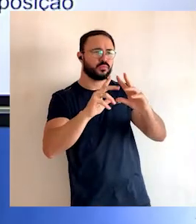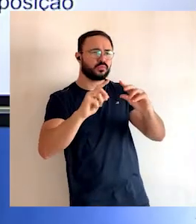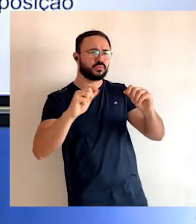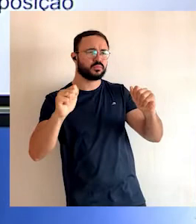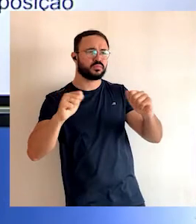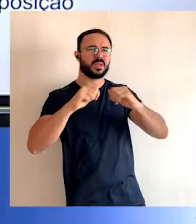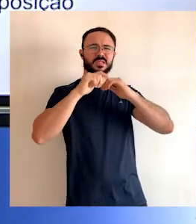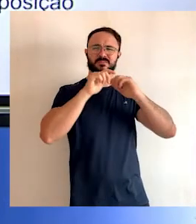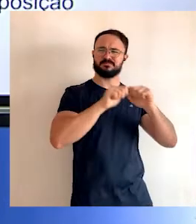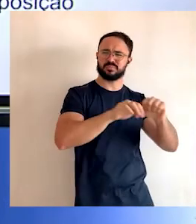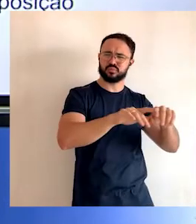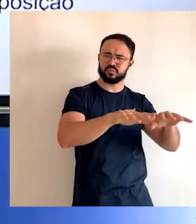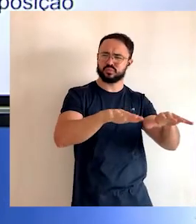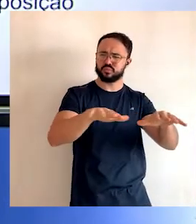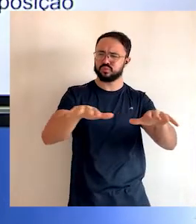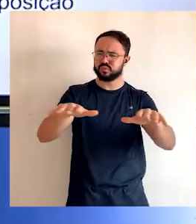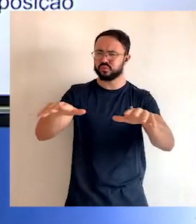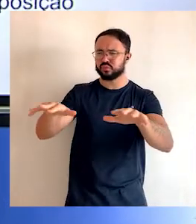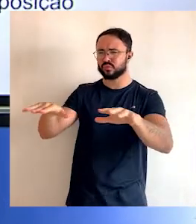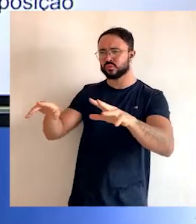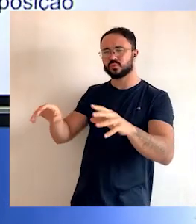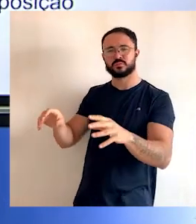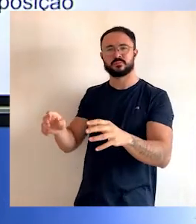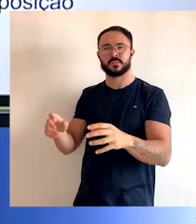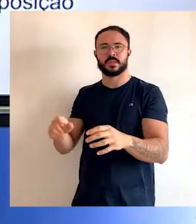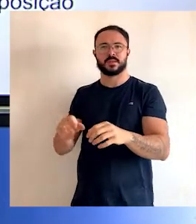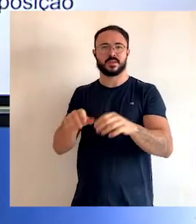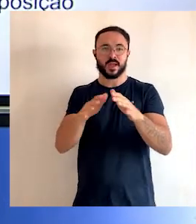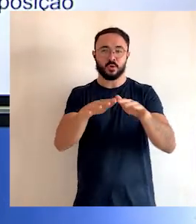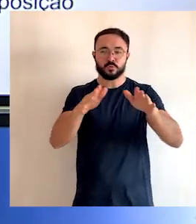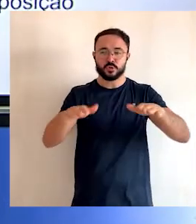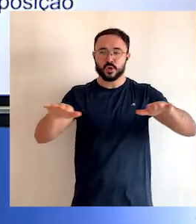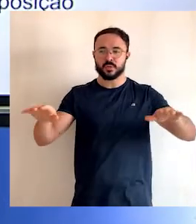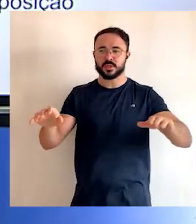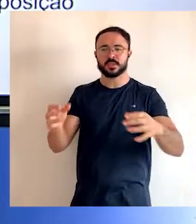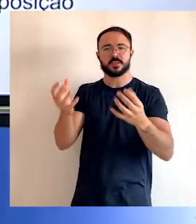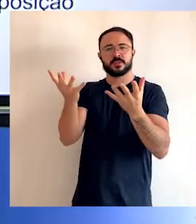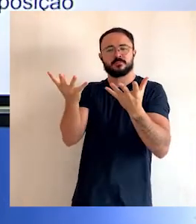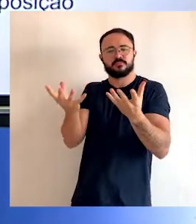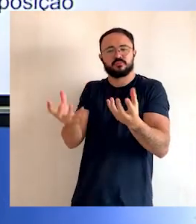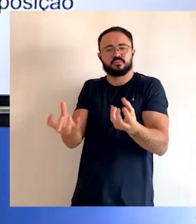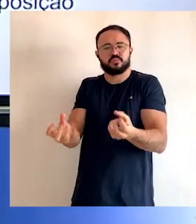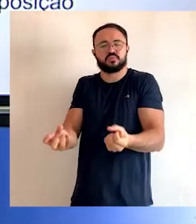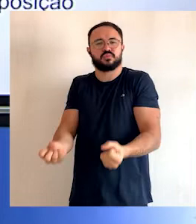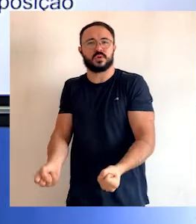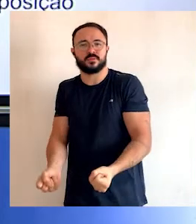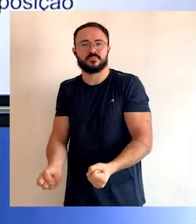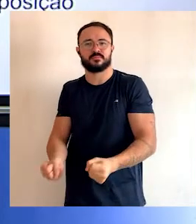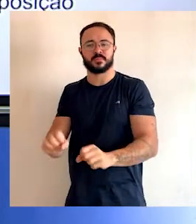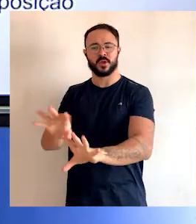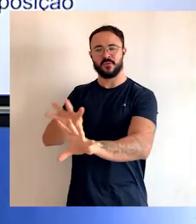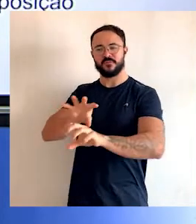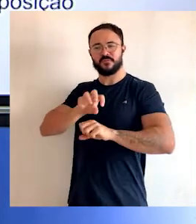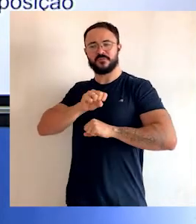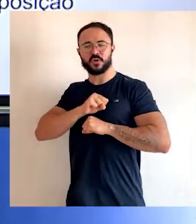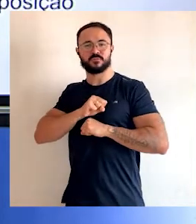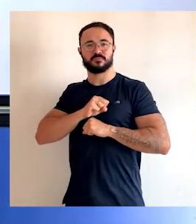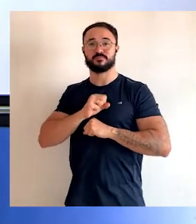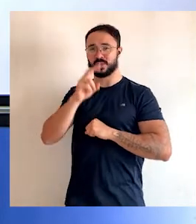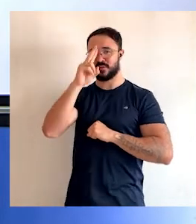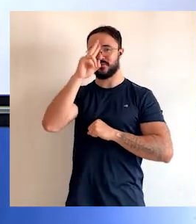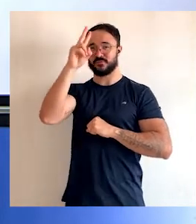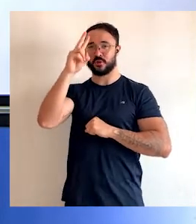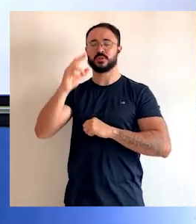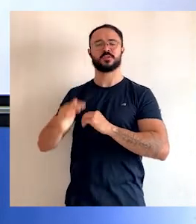você facilita a devolução de nutrientes para o solo com essa matéria orgânica em decomposição.